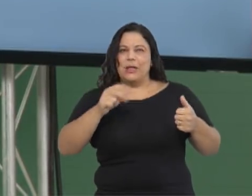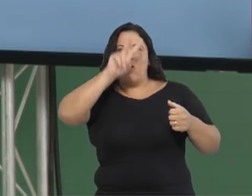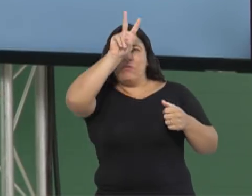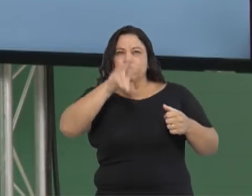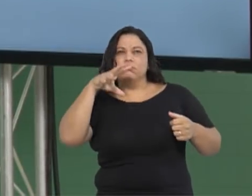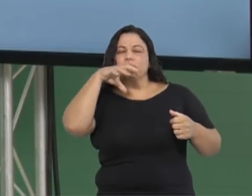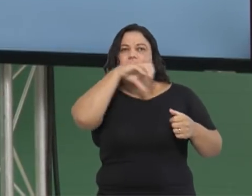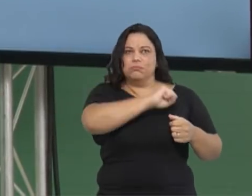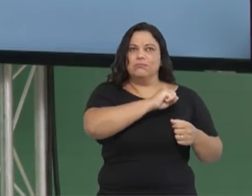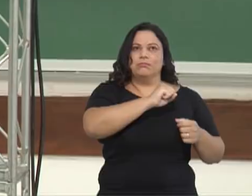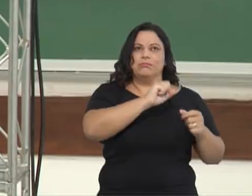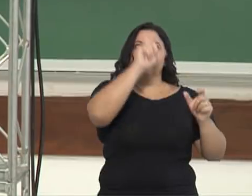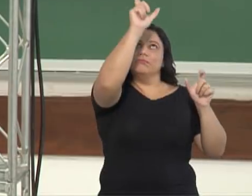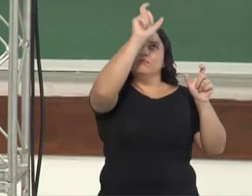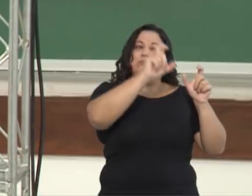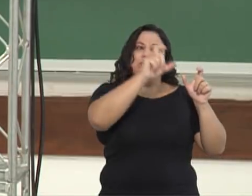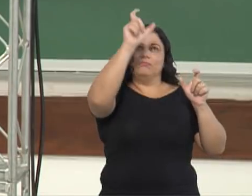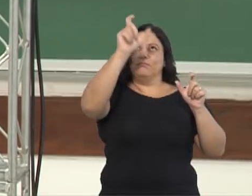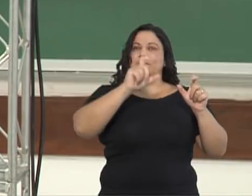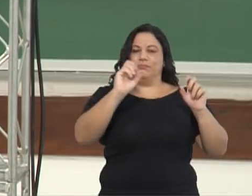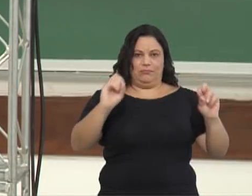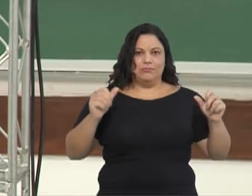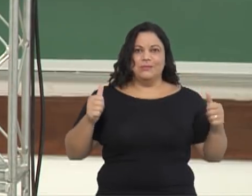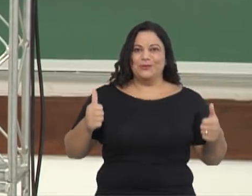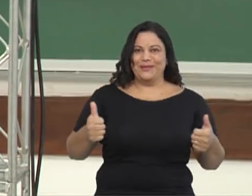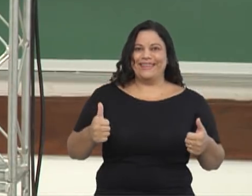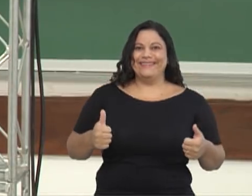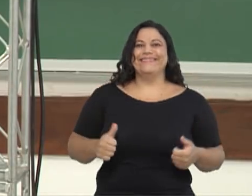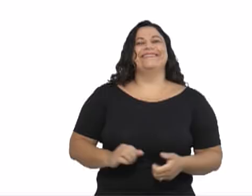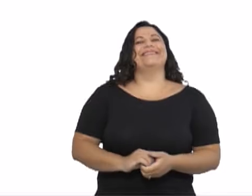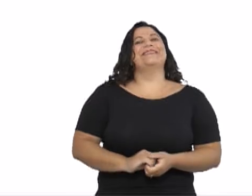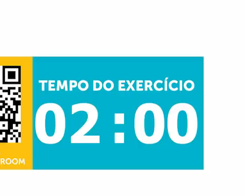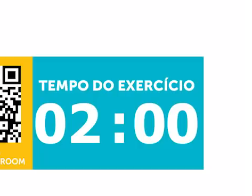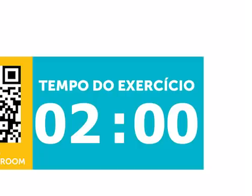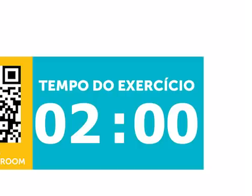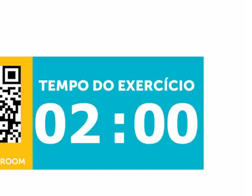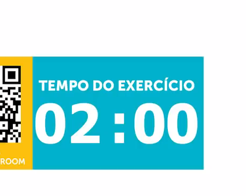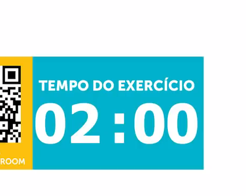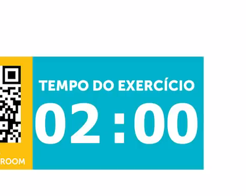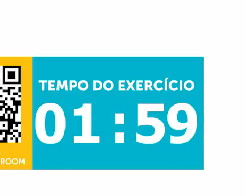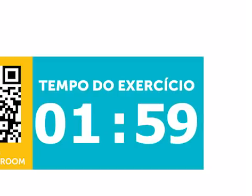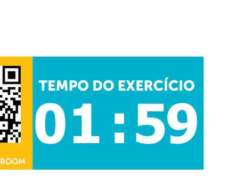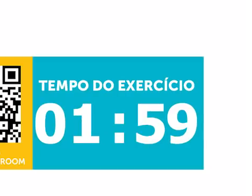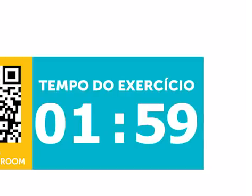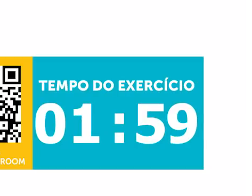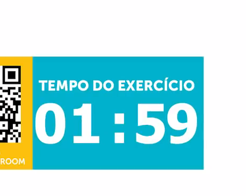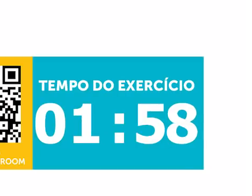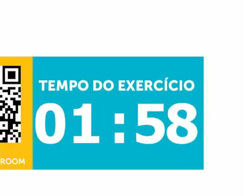cada um desses seus numerozinhos. Tudo bem? Vamos lá?